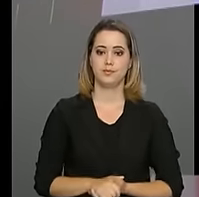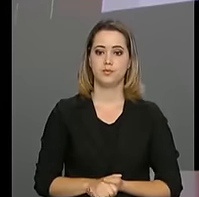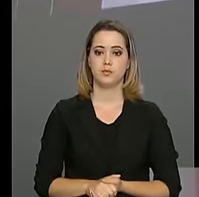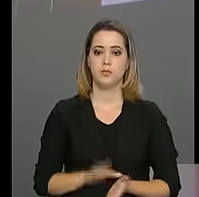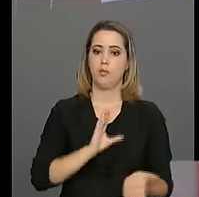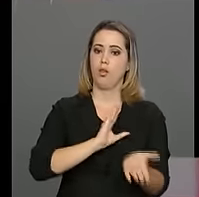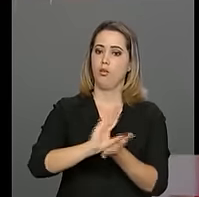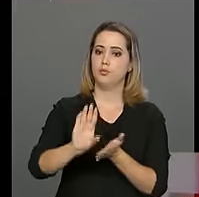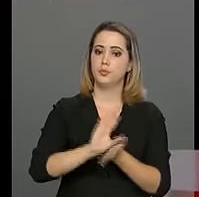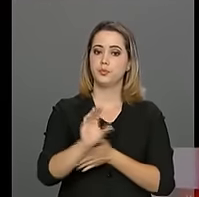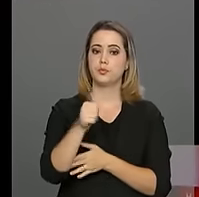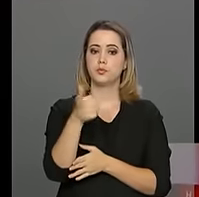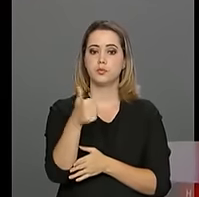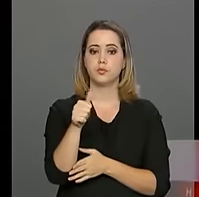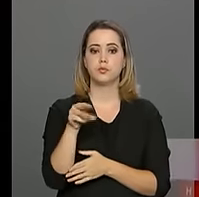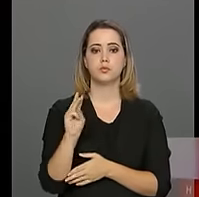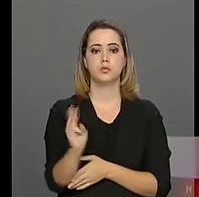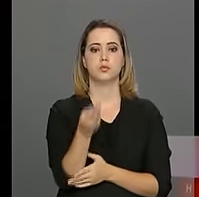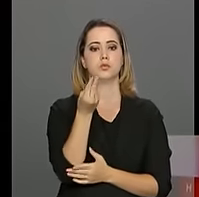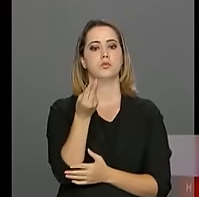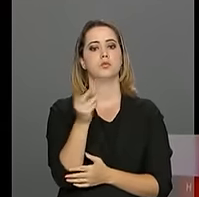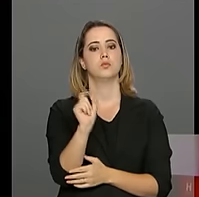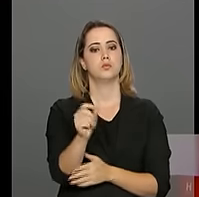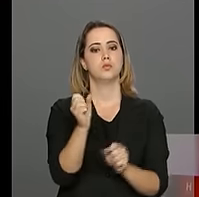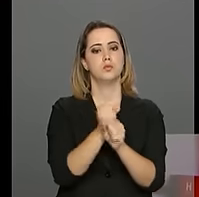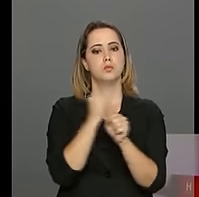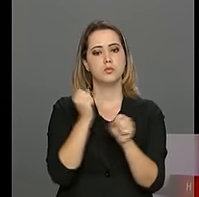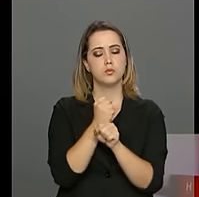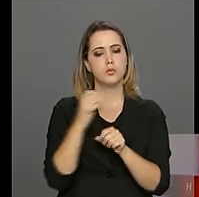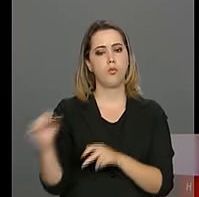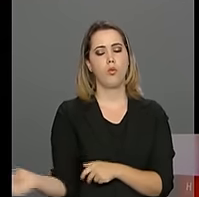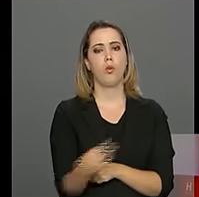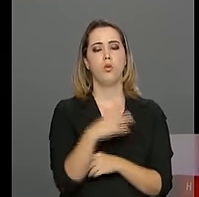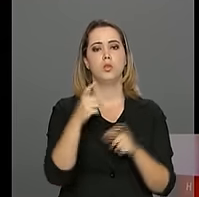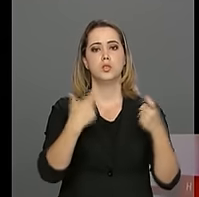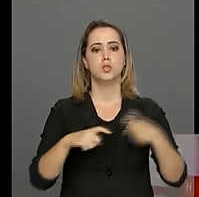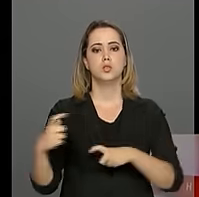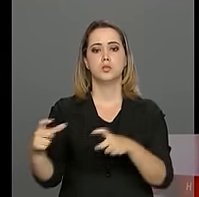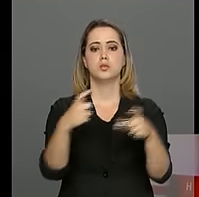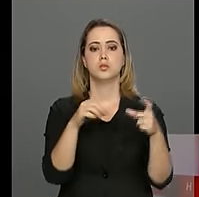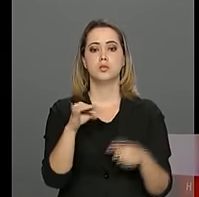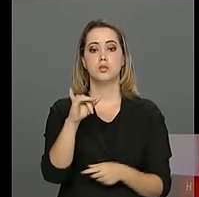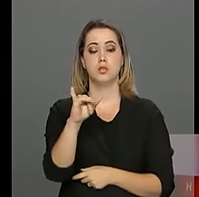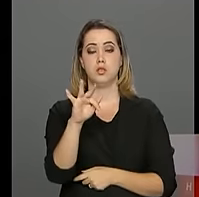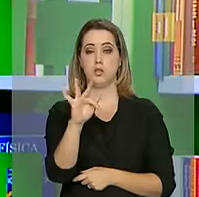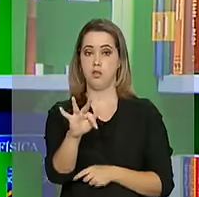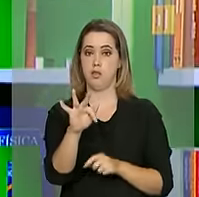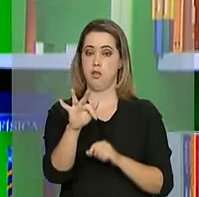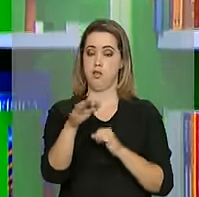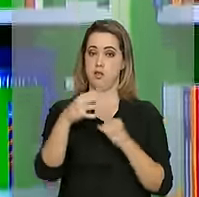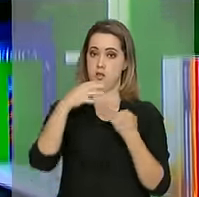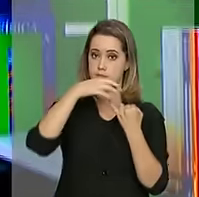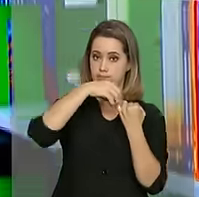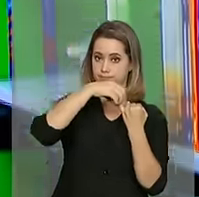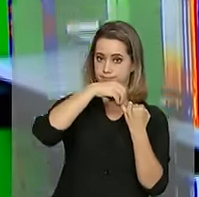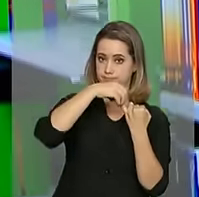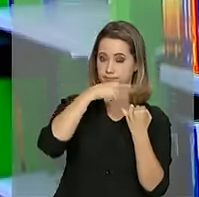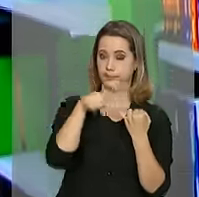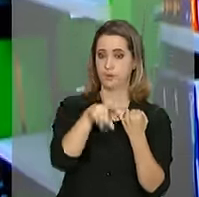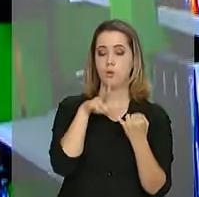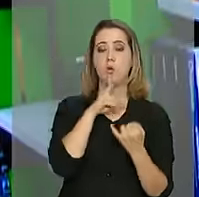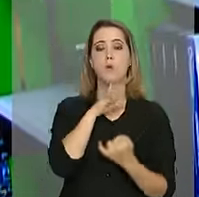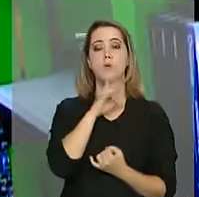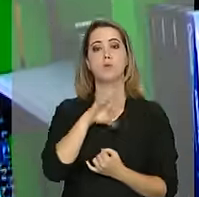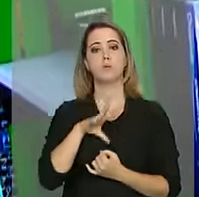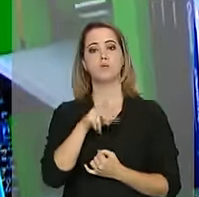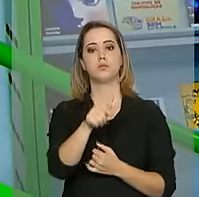Foram investidos 11 milhões e 700 mil reais na construção do novo prédio do campus do IF Sertão. O presidente Michel Temer conheceu parte